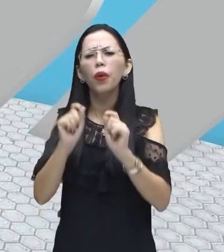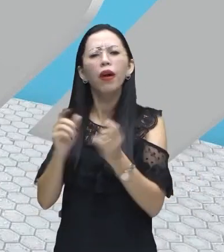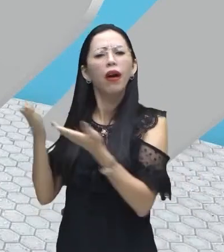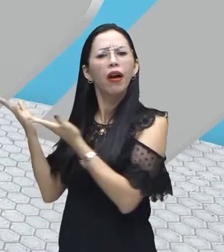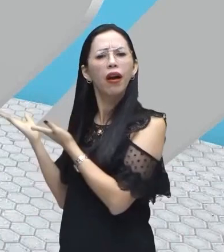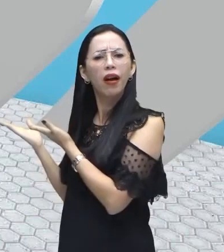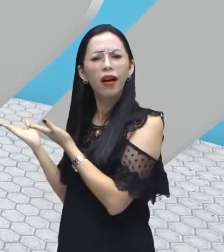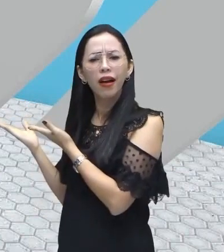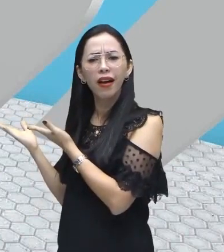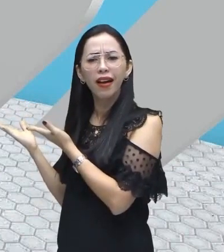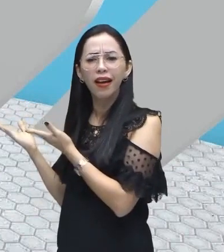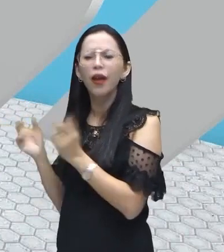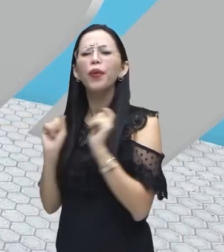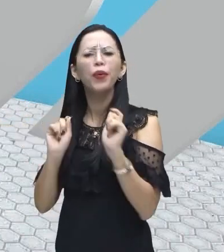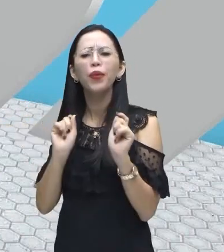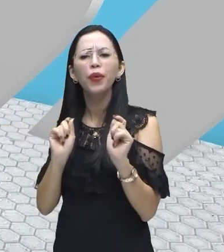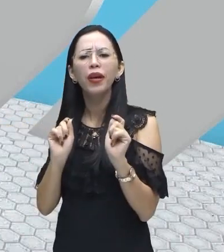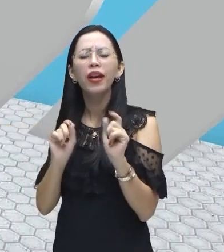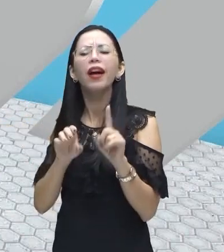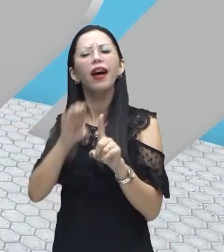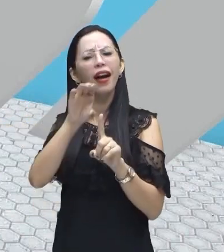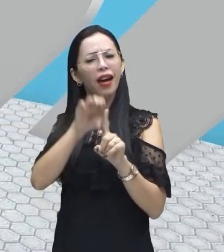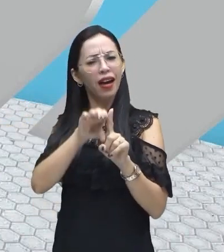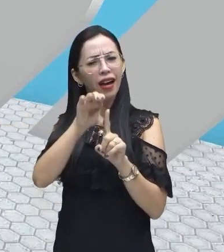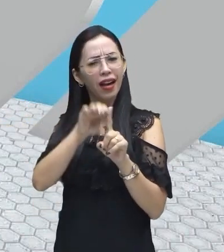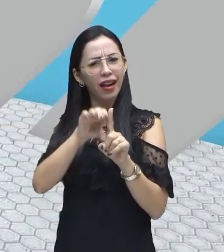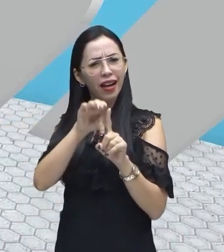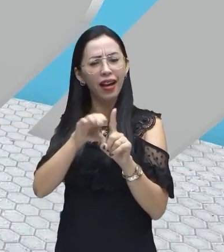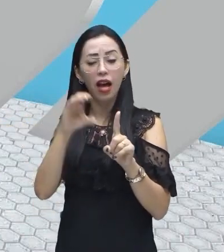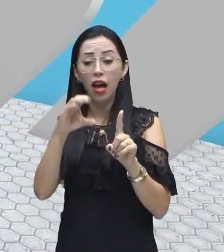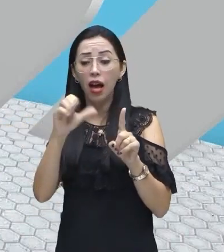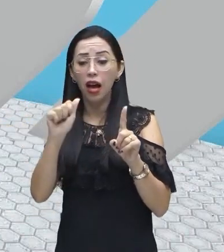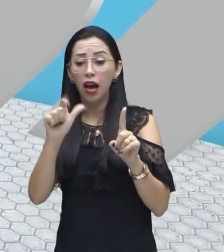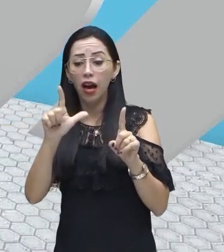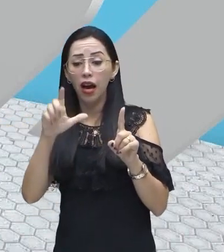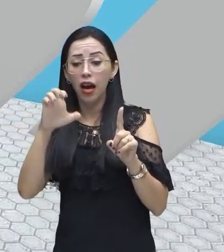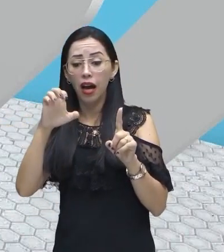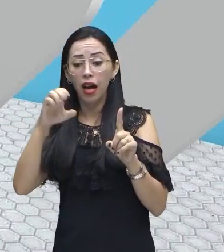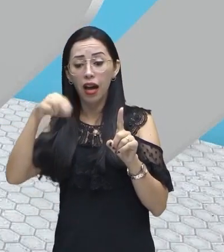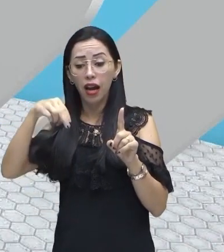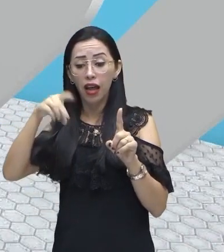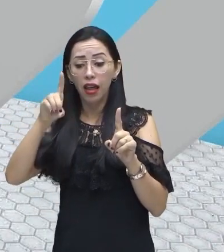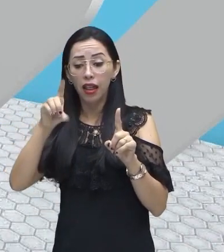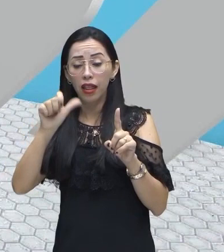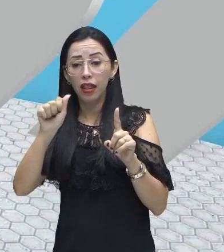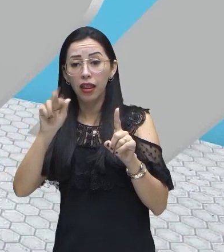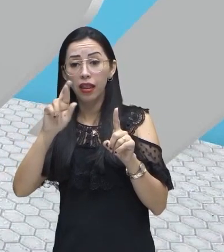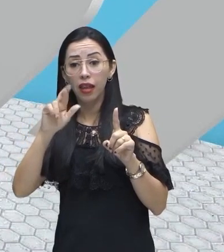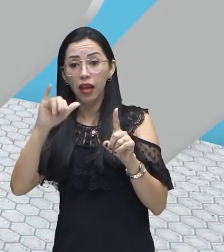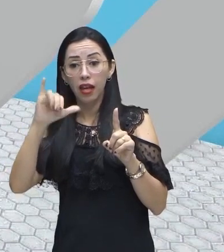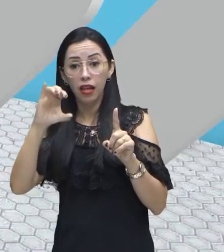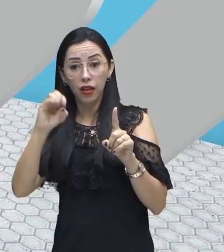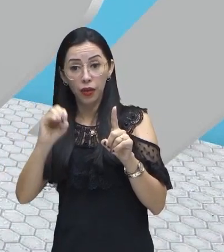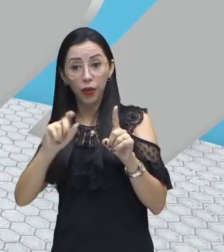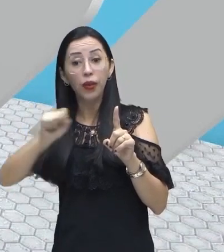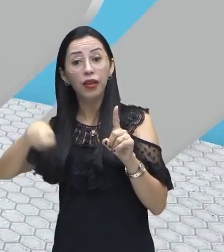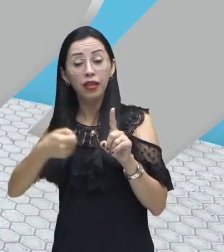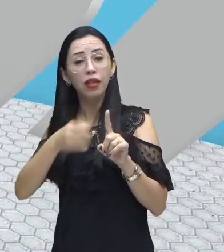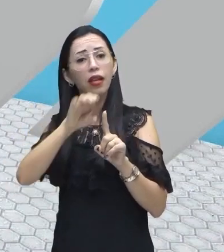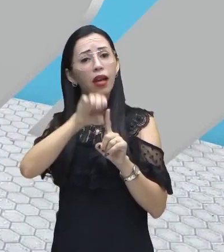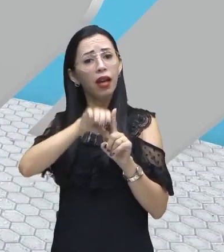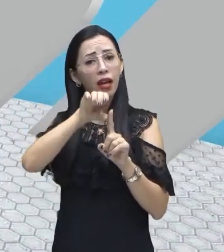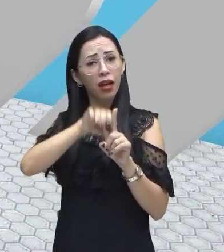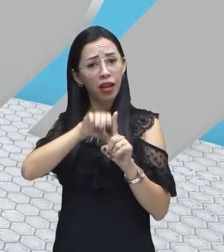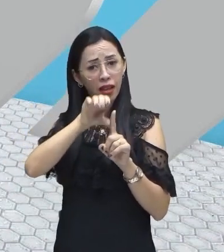camaradinho que está aqui do nosso lado é o calendário, tá certo? E no calendário nós temos outras medidas de tempo. Como assim,